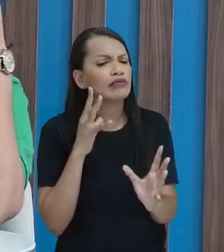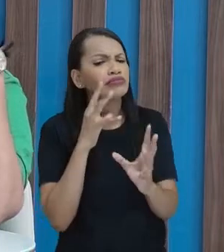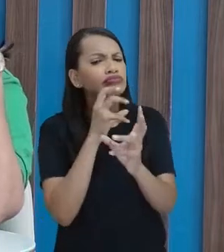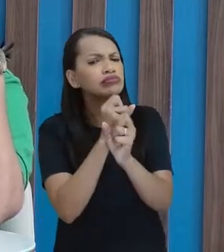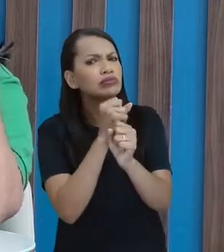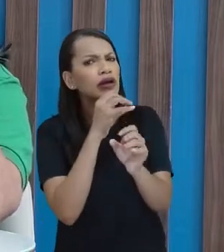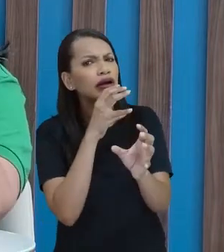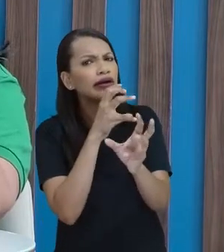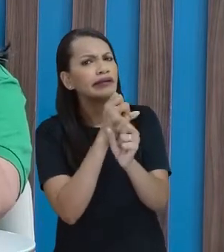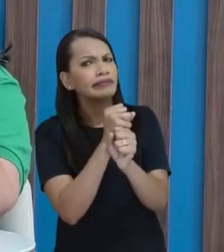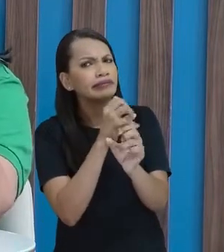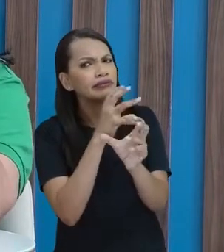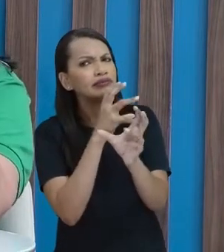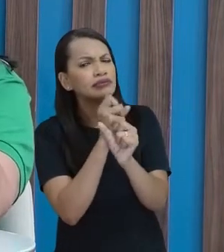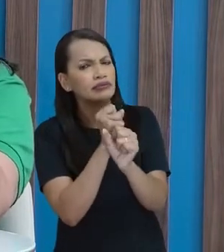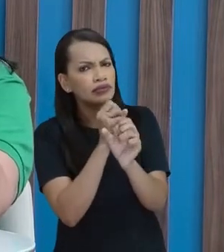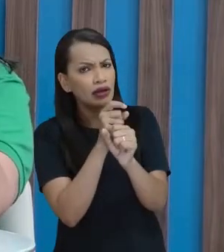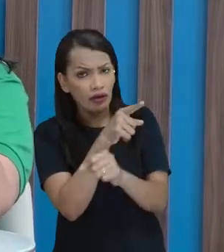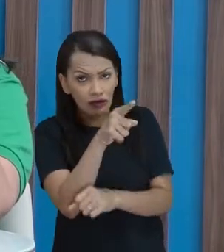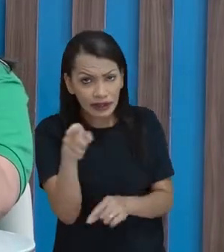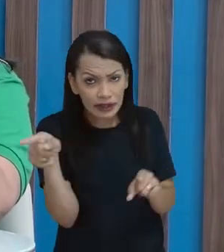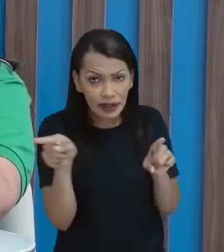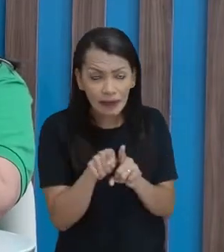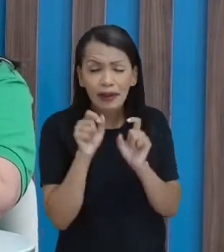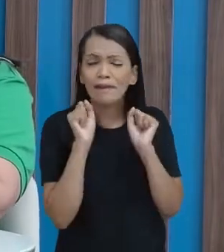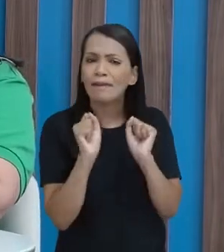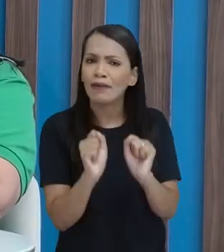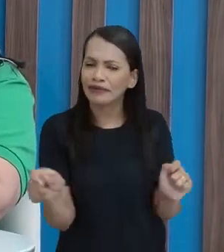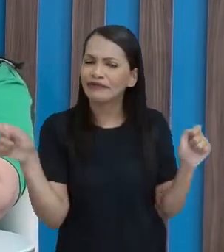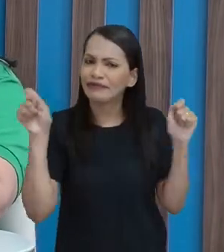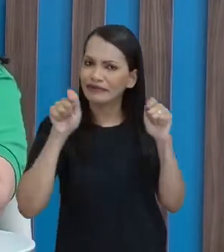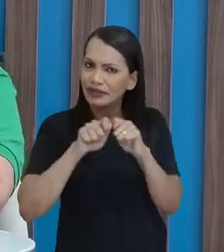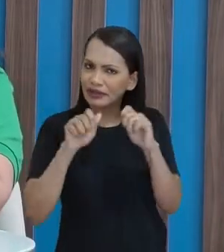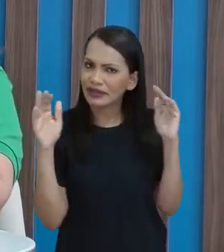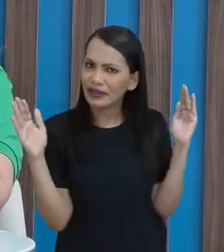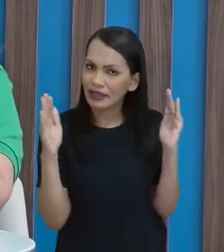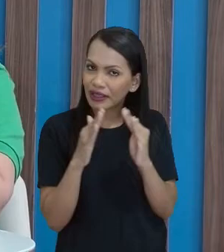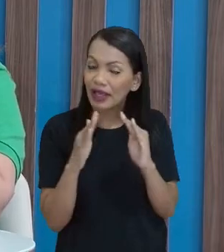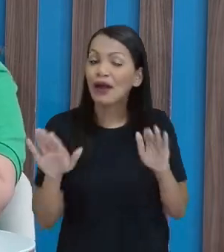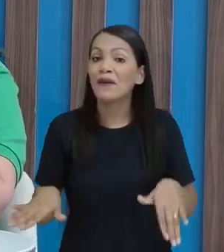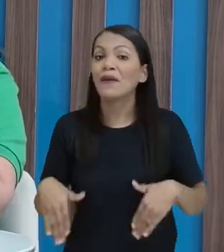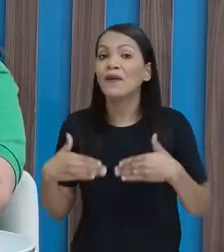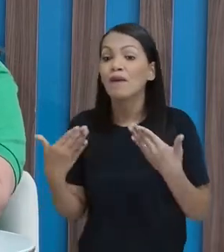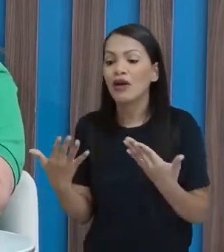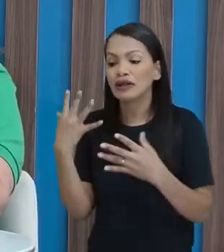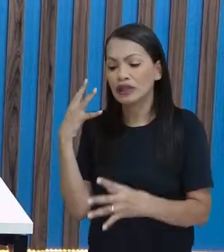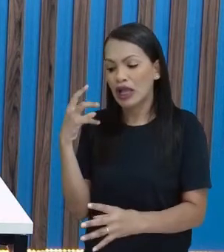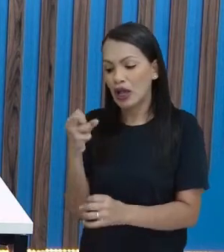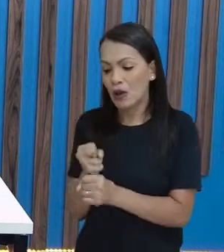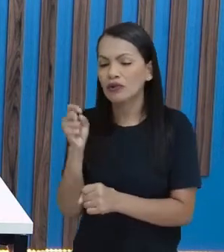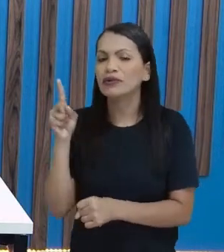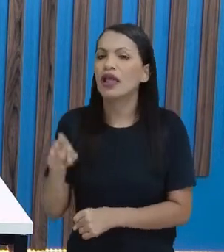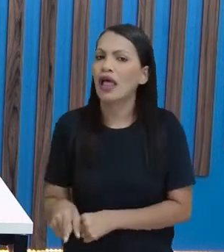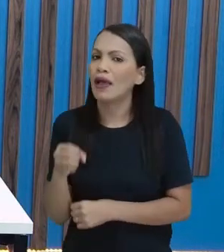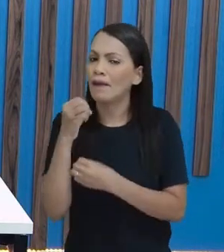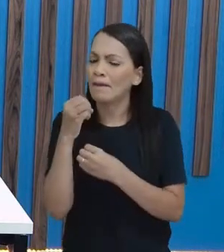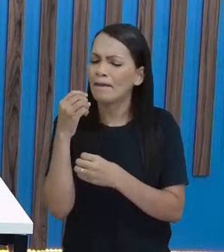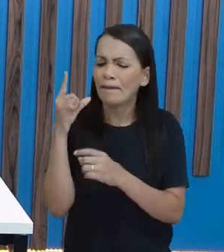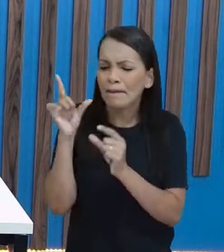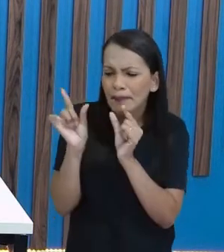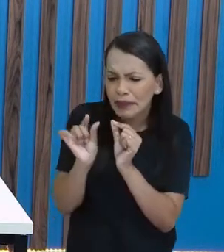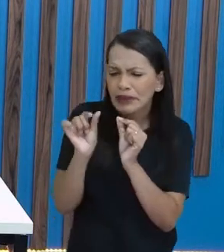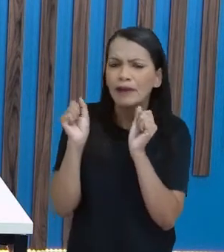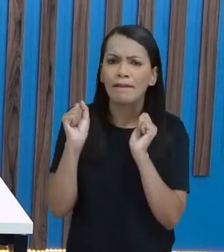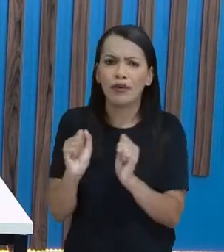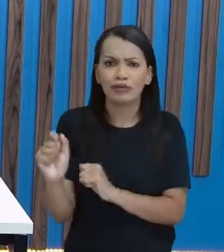calculando mentalmente. E você pode fazer isso aí em casa. Pois é, quando uma conta é pequenininha, é bem simples, a gente pode calcular de forma